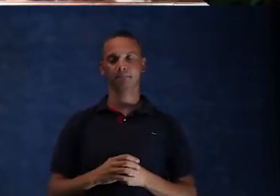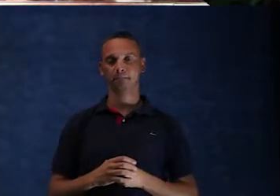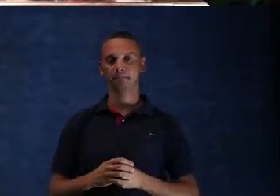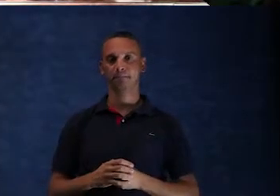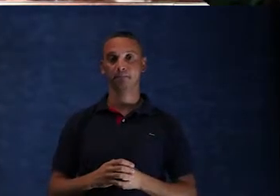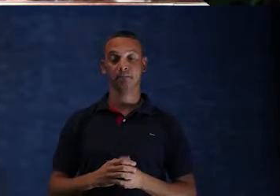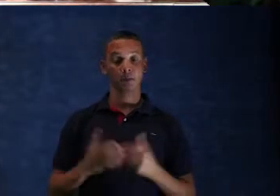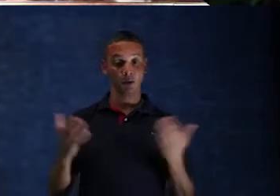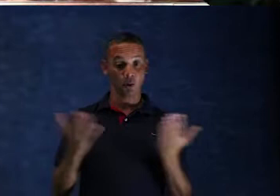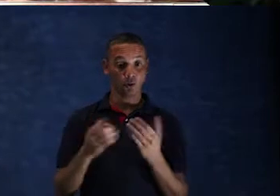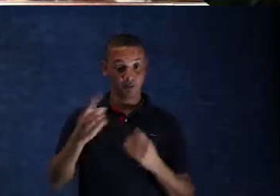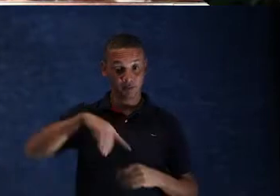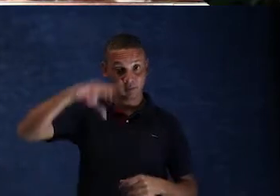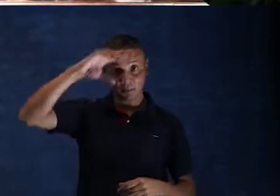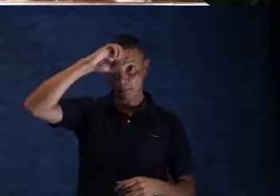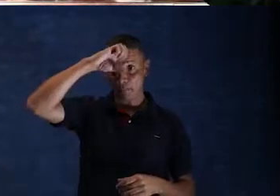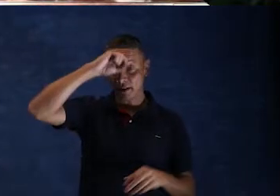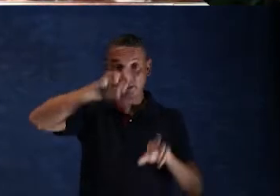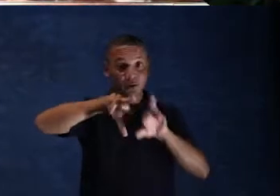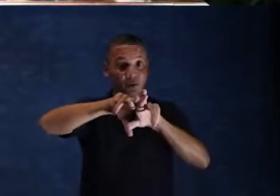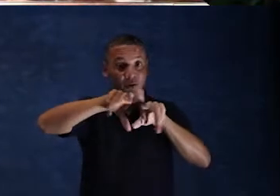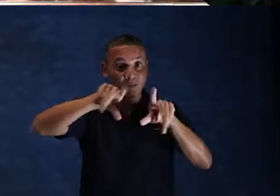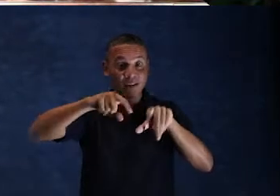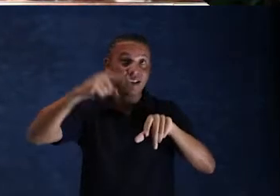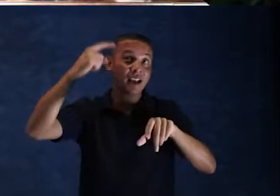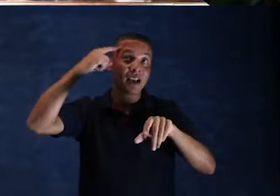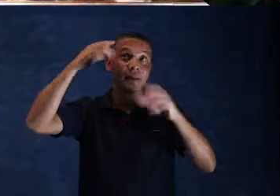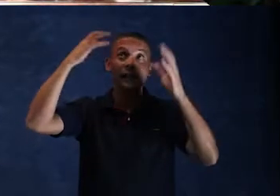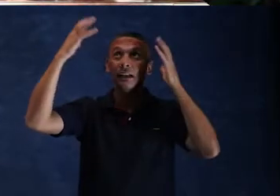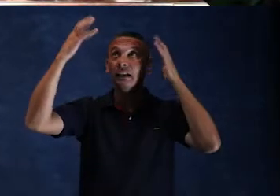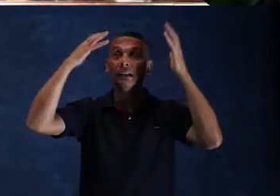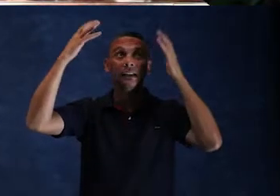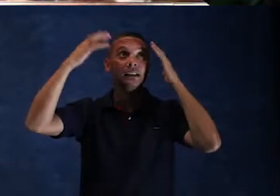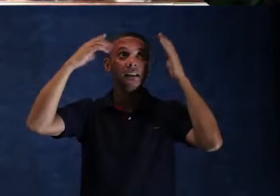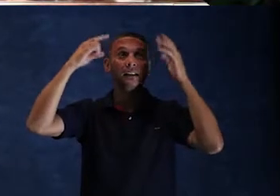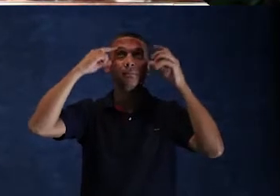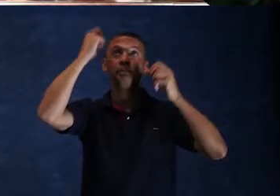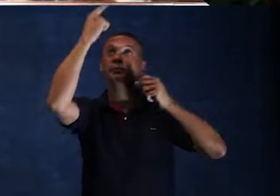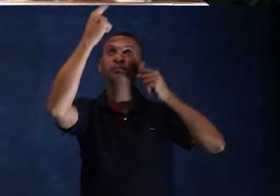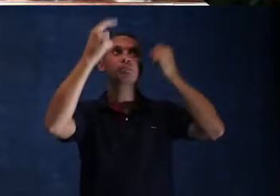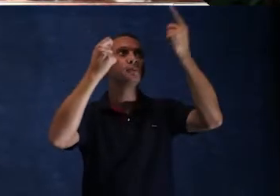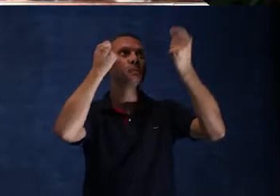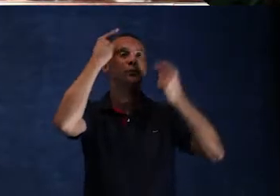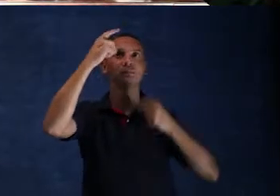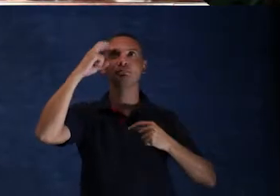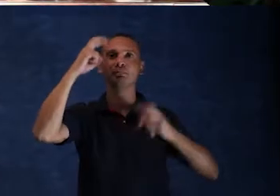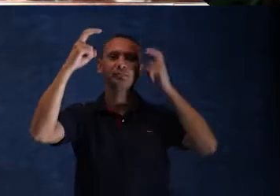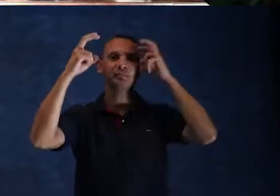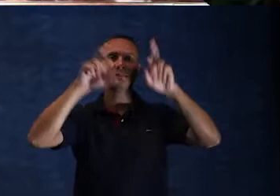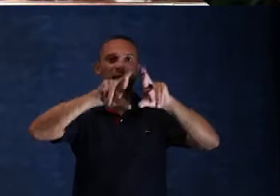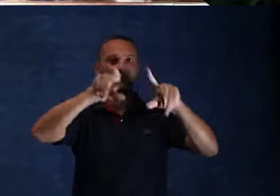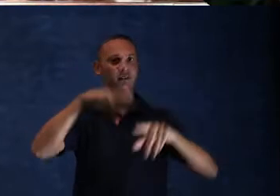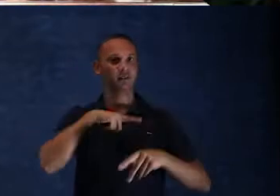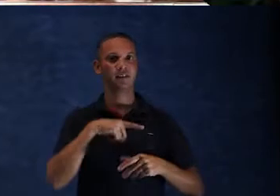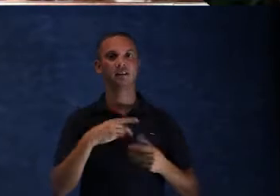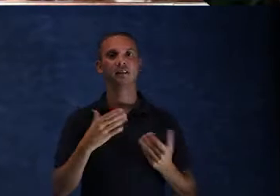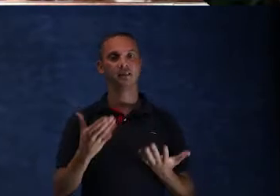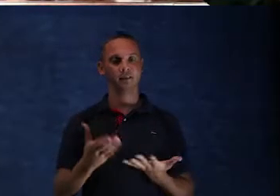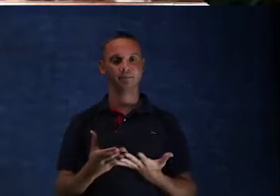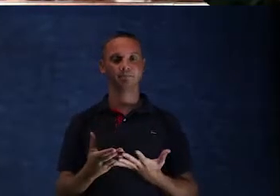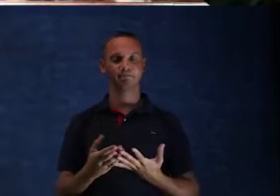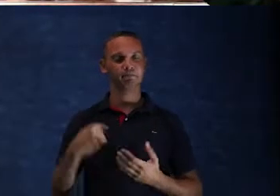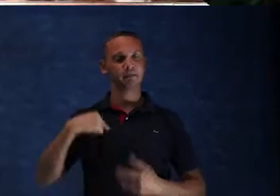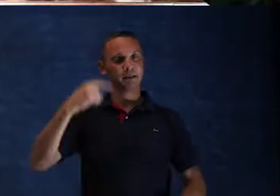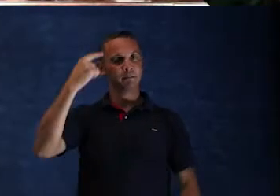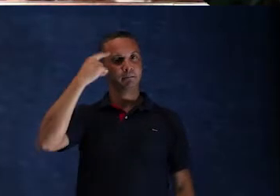Obrigada. E hoje eu aprendi uma porção de coisas, minha cabeça está assim, com 10.000 ideias. Mas eu acho